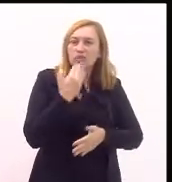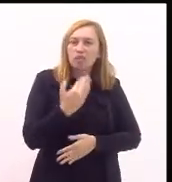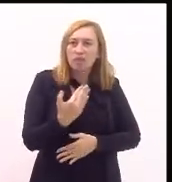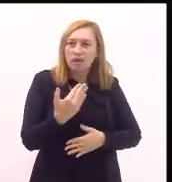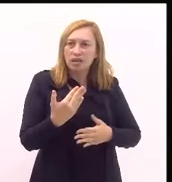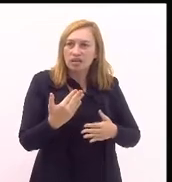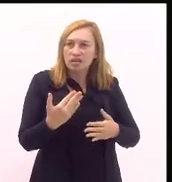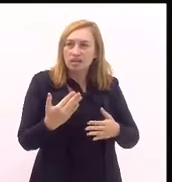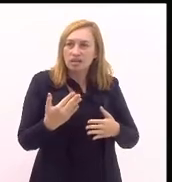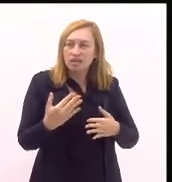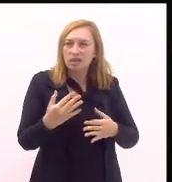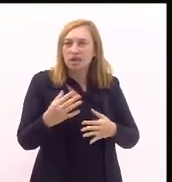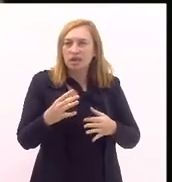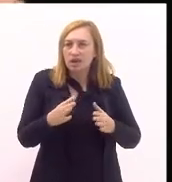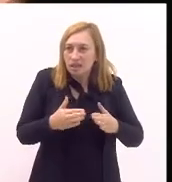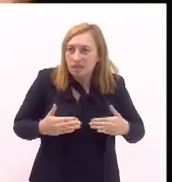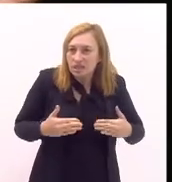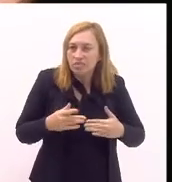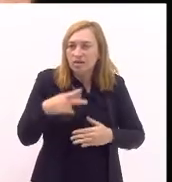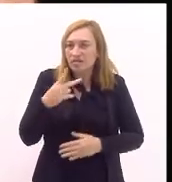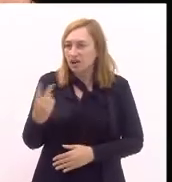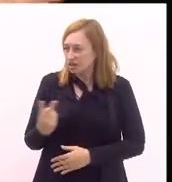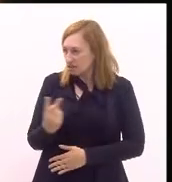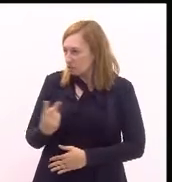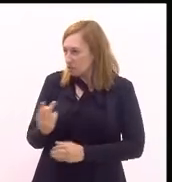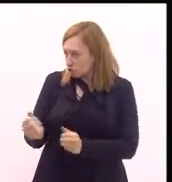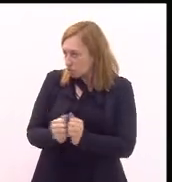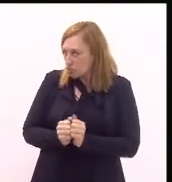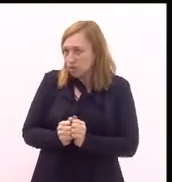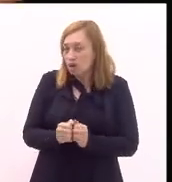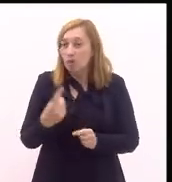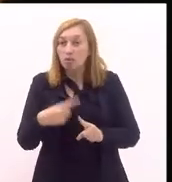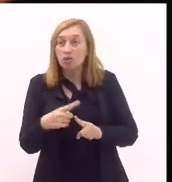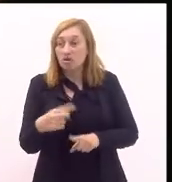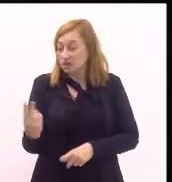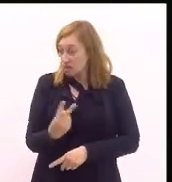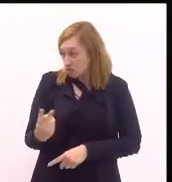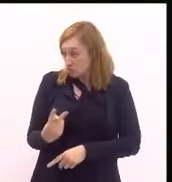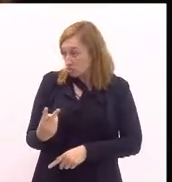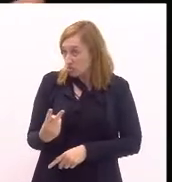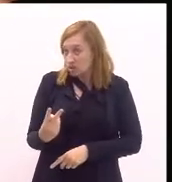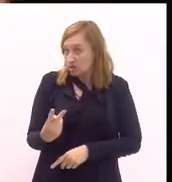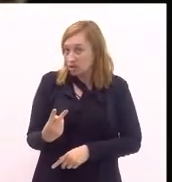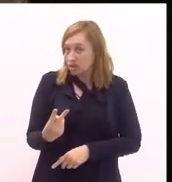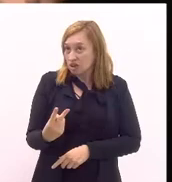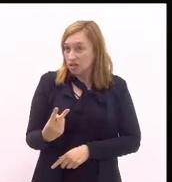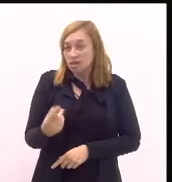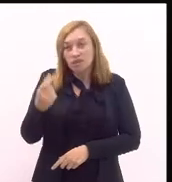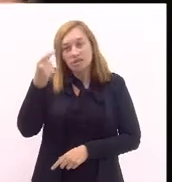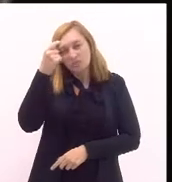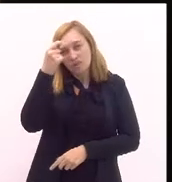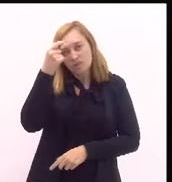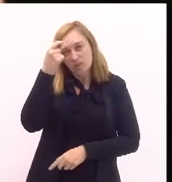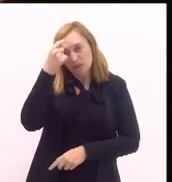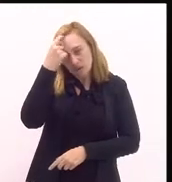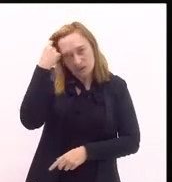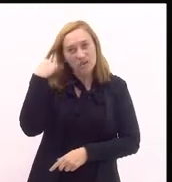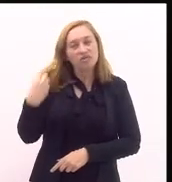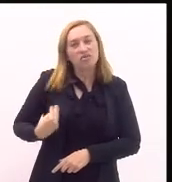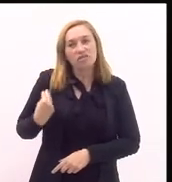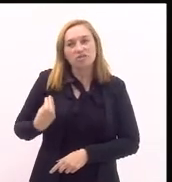licença Bené para falar de vocês duas juntas porque vocês duas são dois memoriais